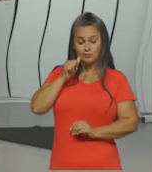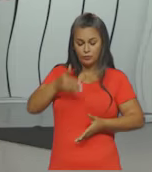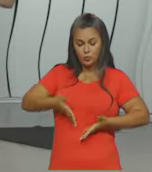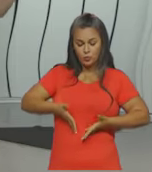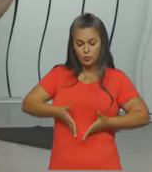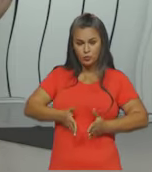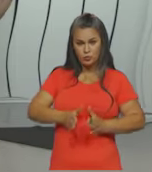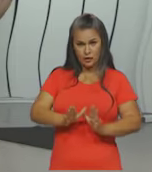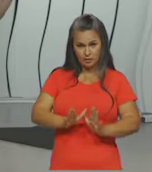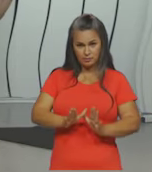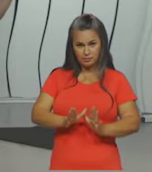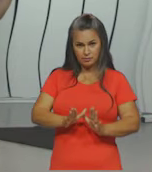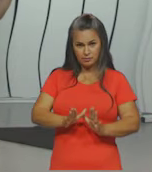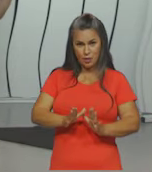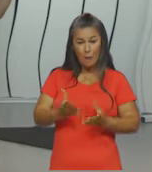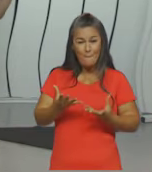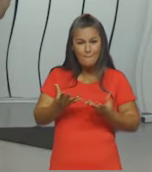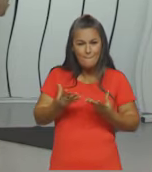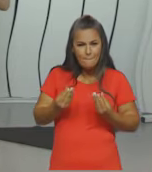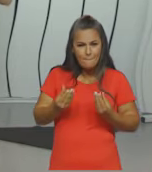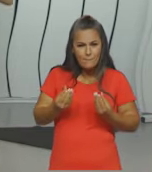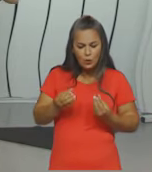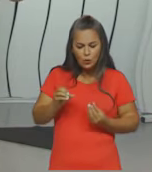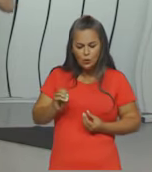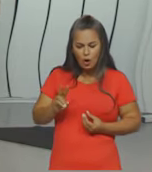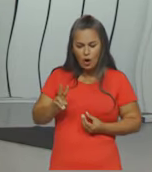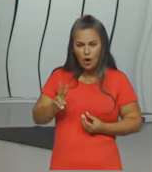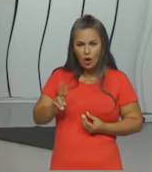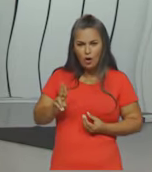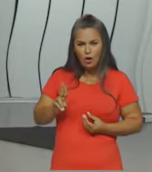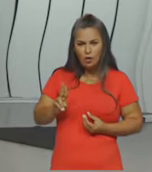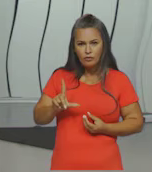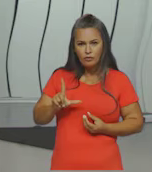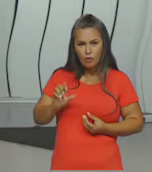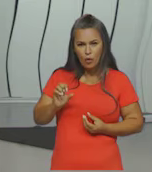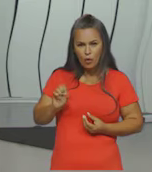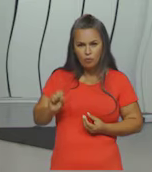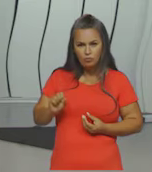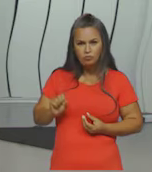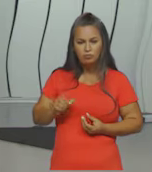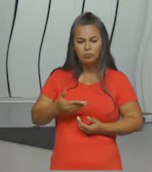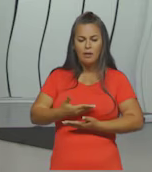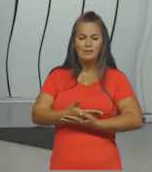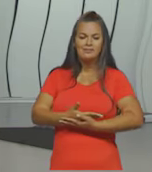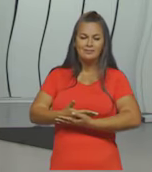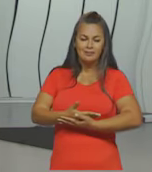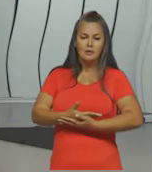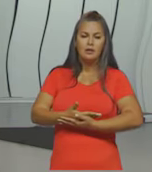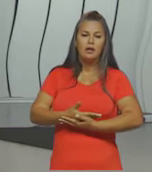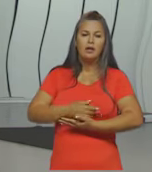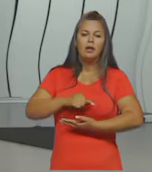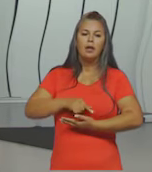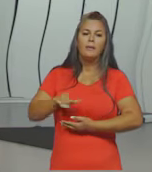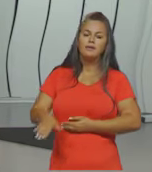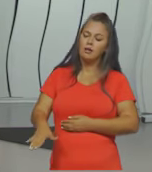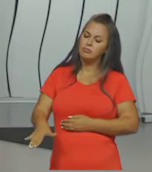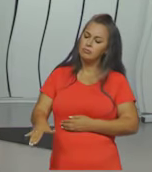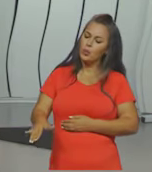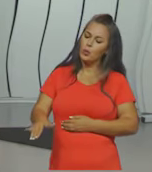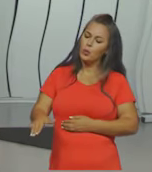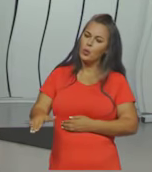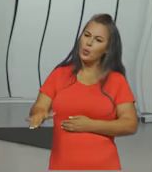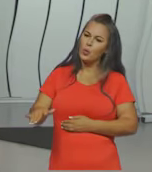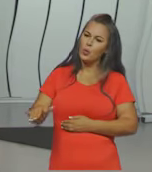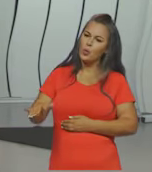tem aí 600 mil, né, folículos aí com ovócitos prontos para poder amadurecer, a mulher, durante a vida